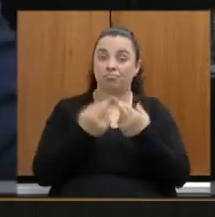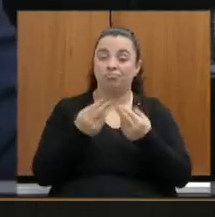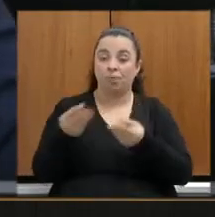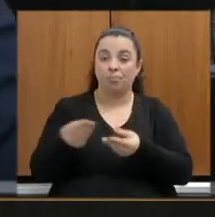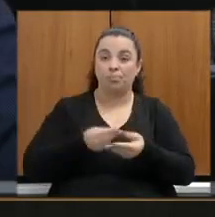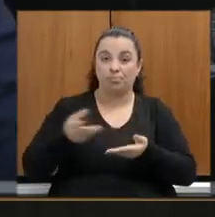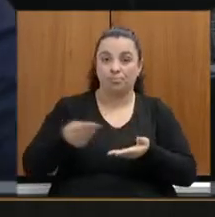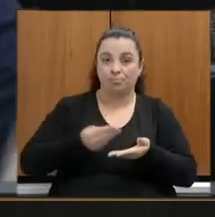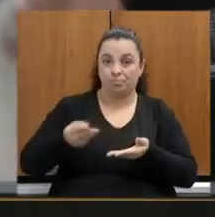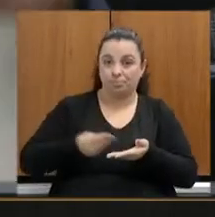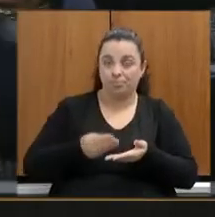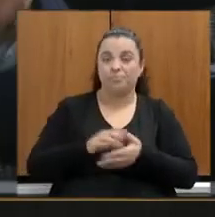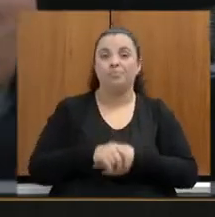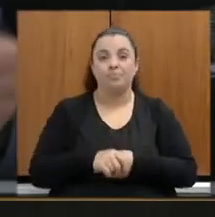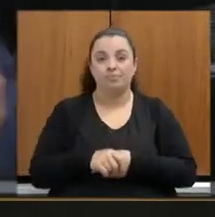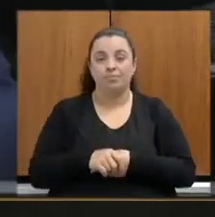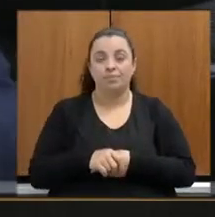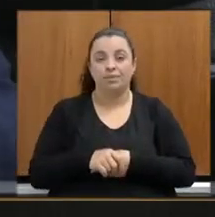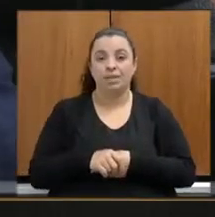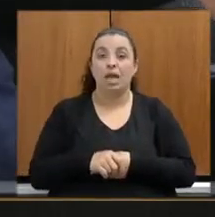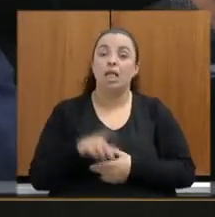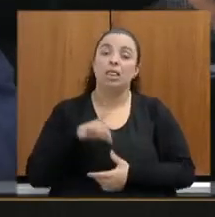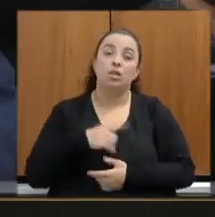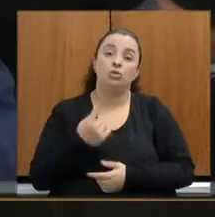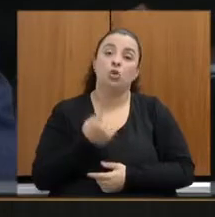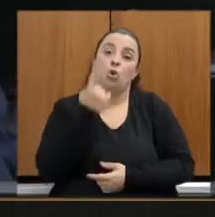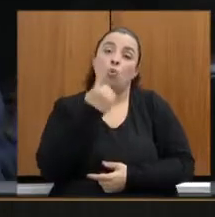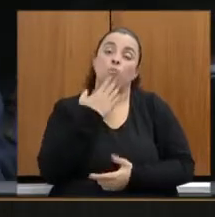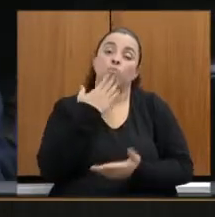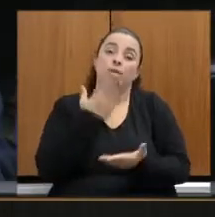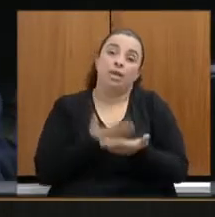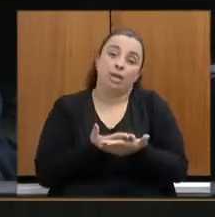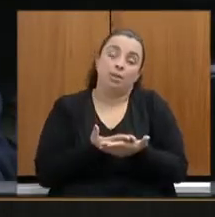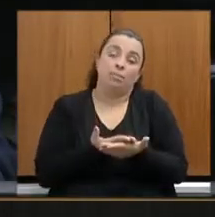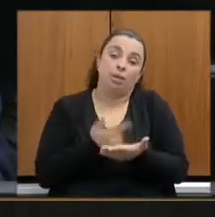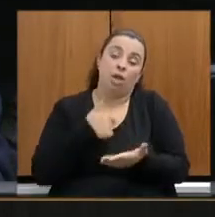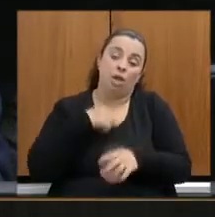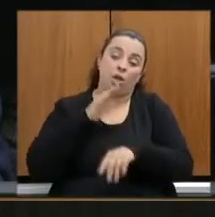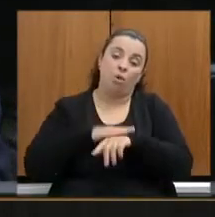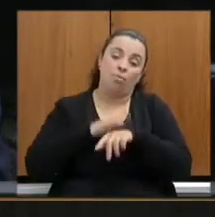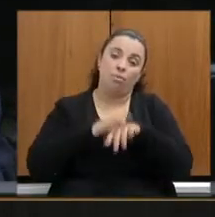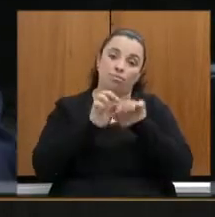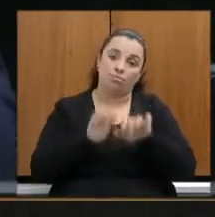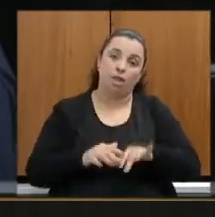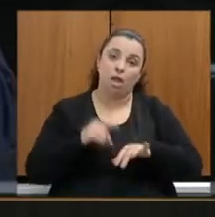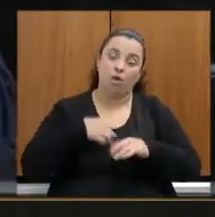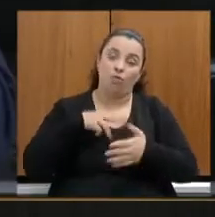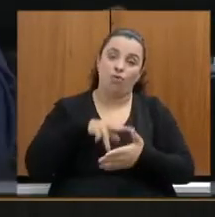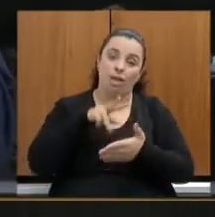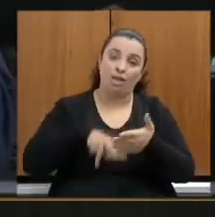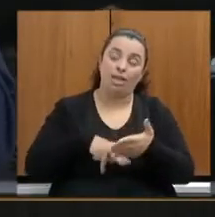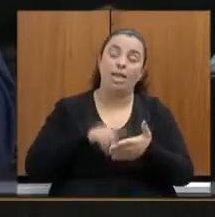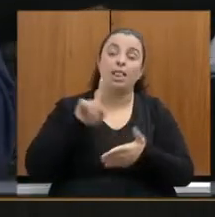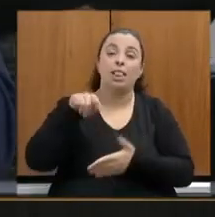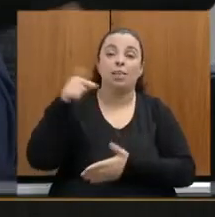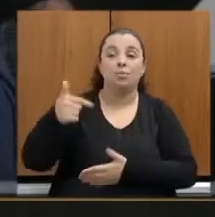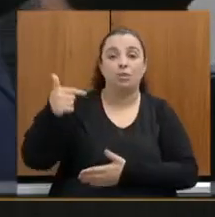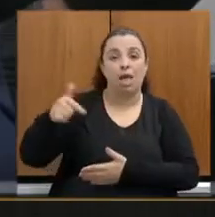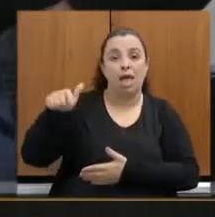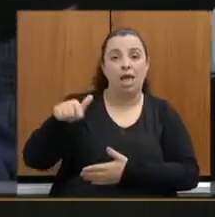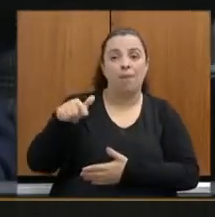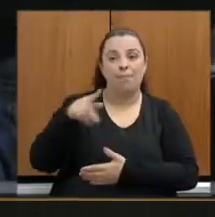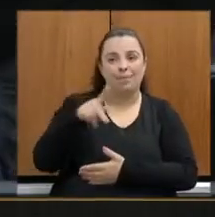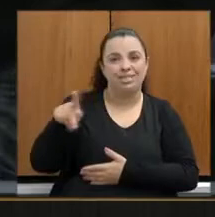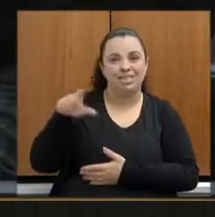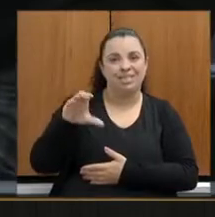o e temos apenas um requerimento da minha autoria e eu vou fazer a leitura e passo para feliz para Que ela